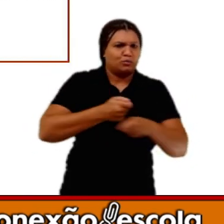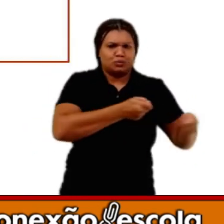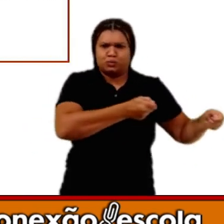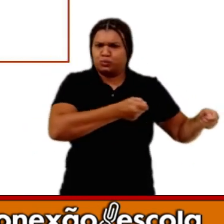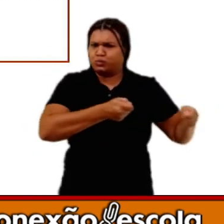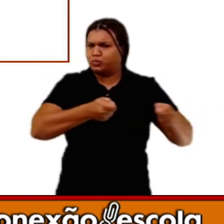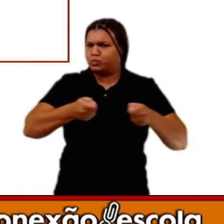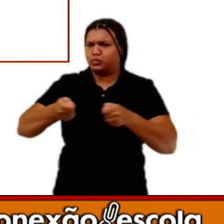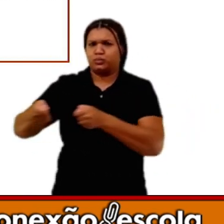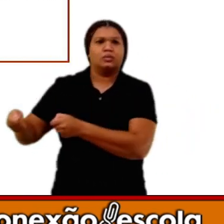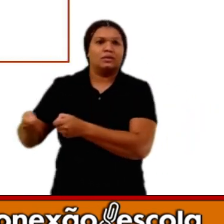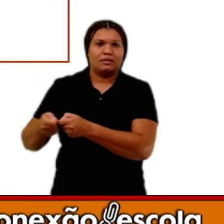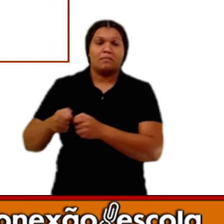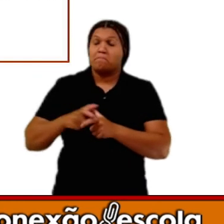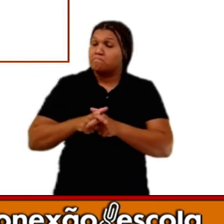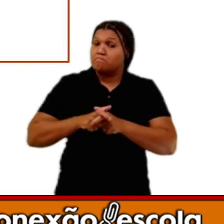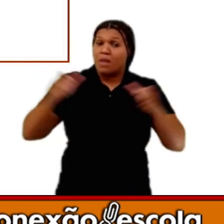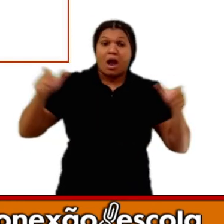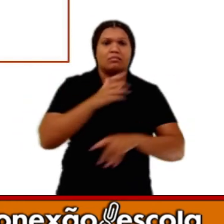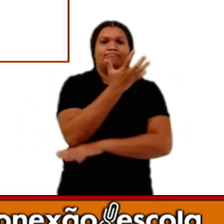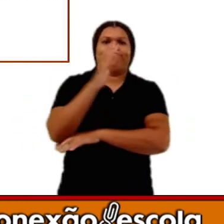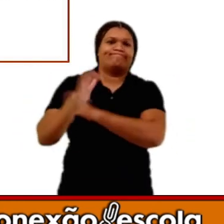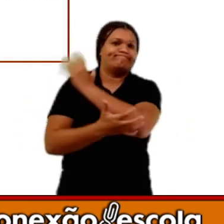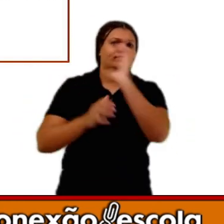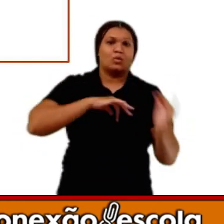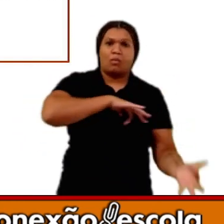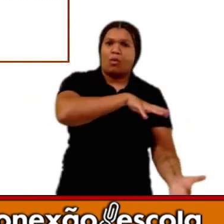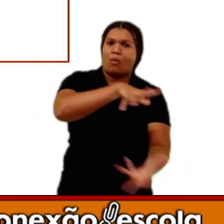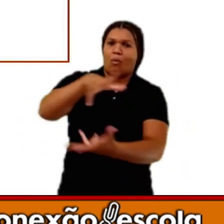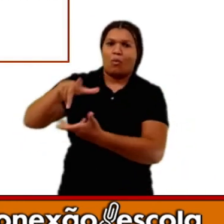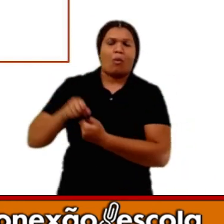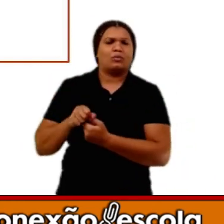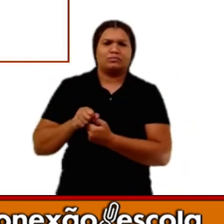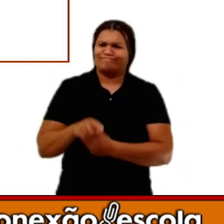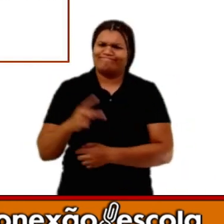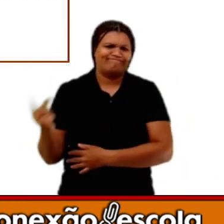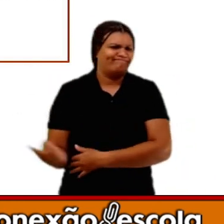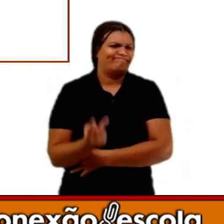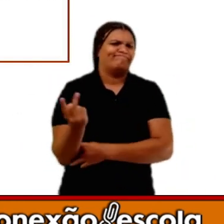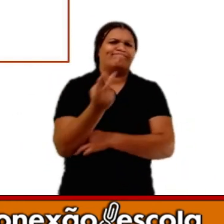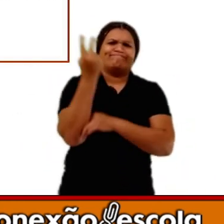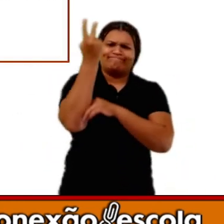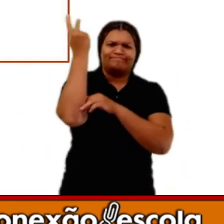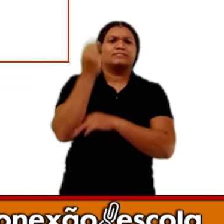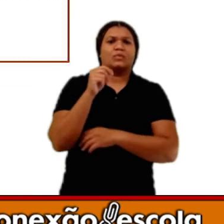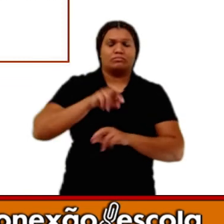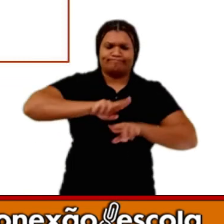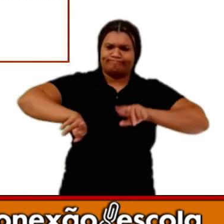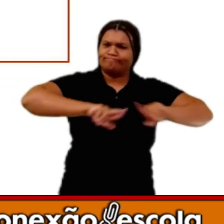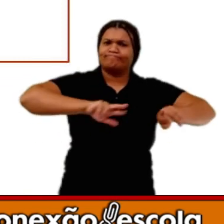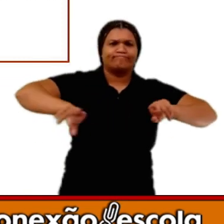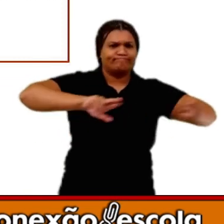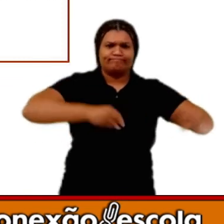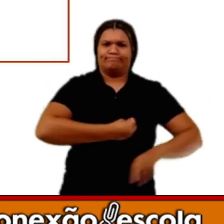maior floresta tropical do mundo e também é riquíssima em biodiversidade, tendo diversas espécies